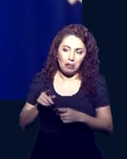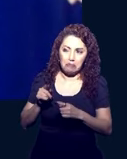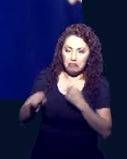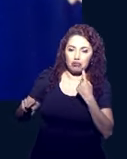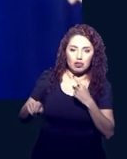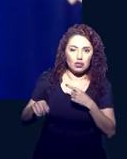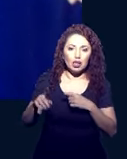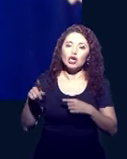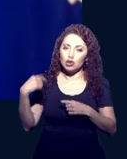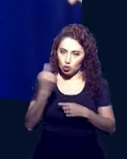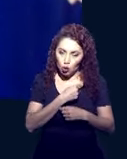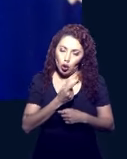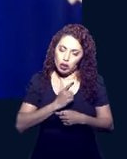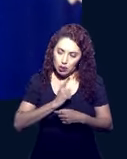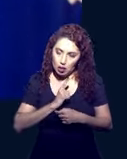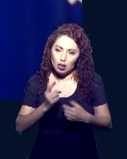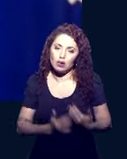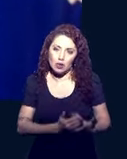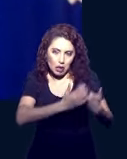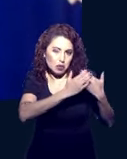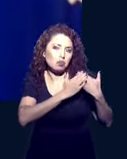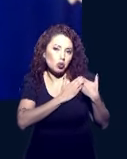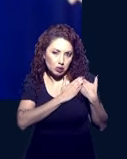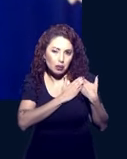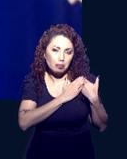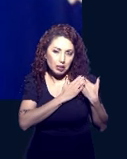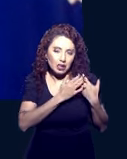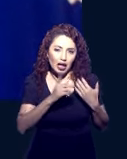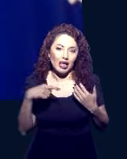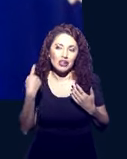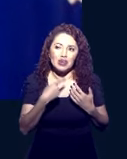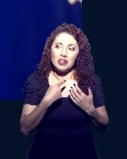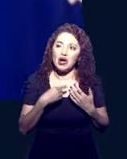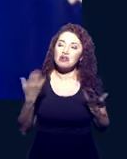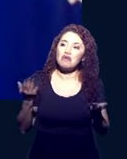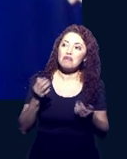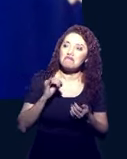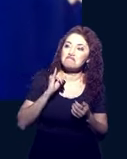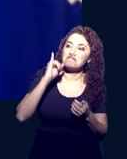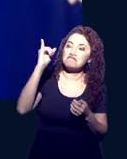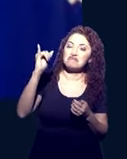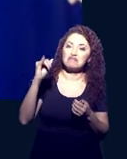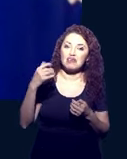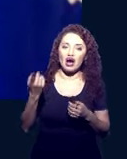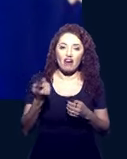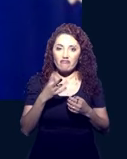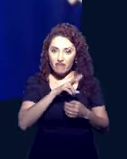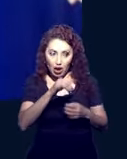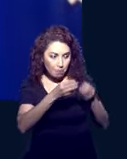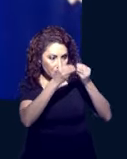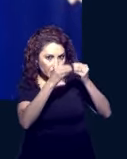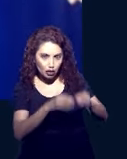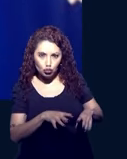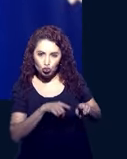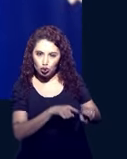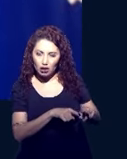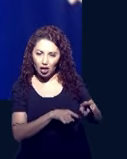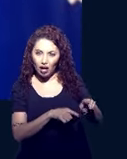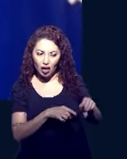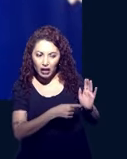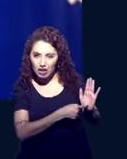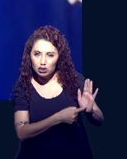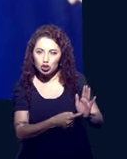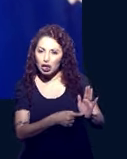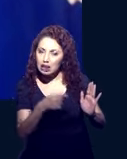não seríamos irresponsáveis de mandar recado pro governo de qualquer cunho sacrificando eh uma indicação que